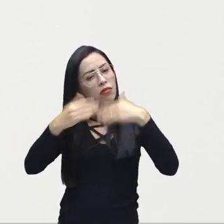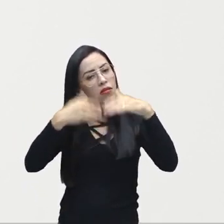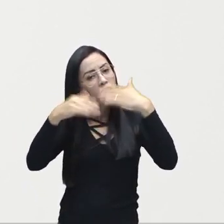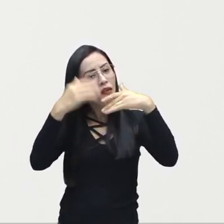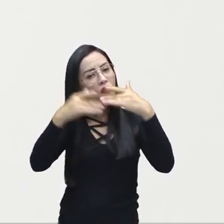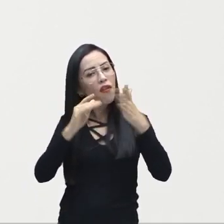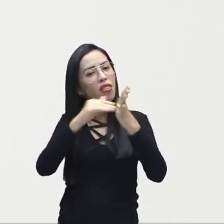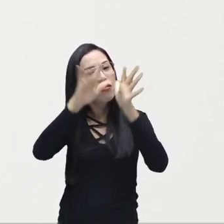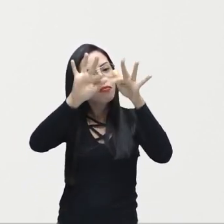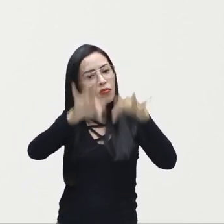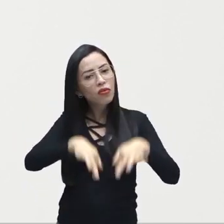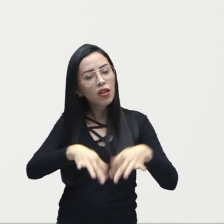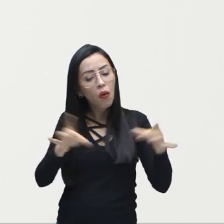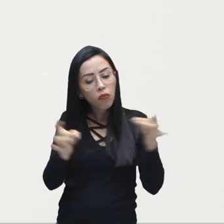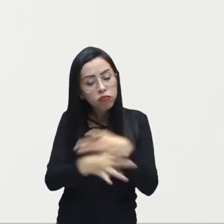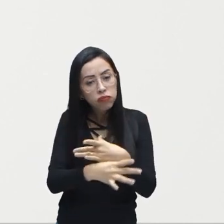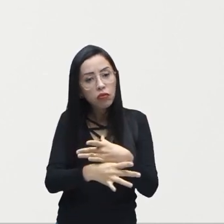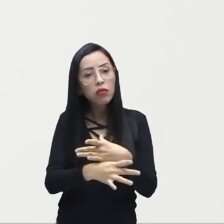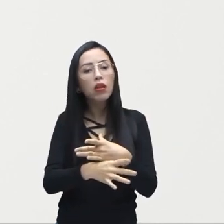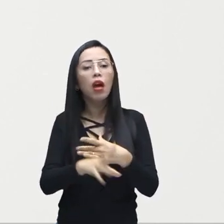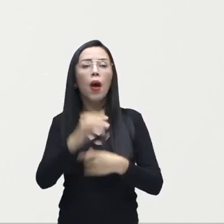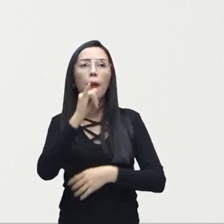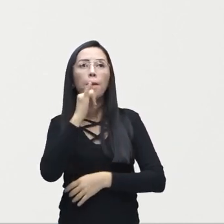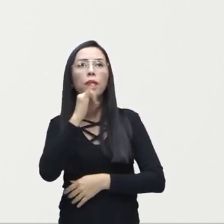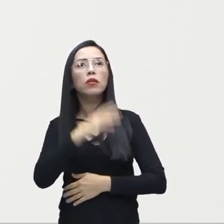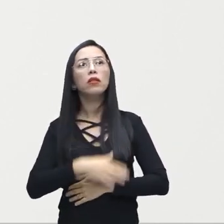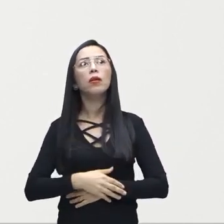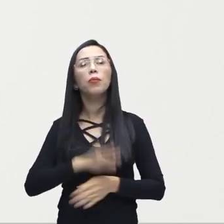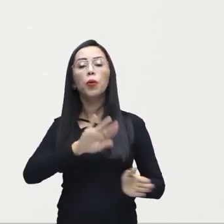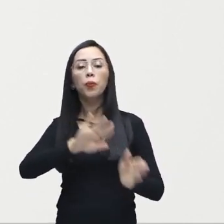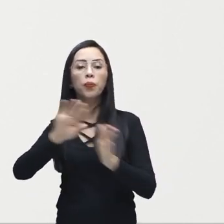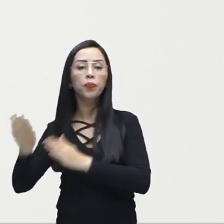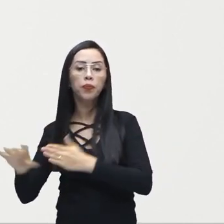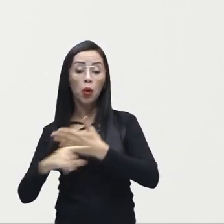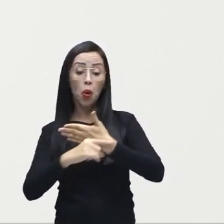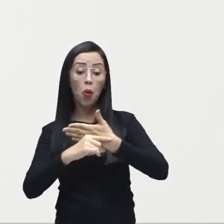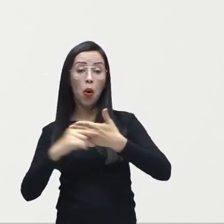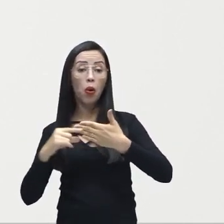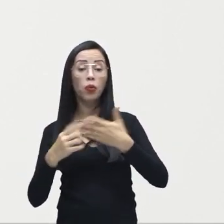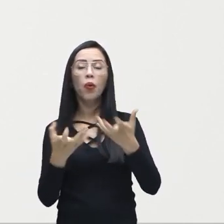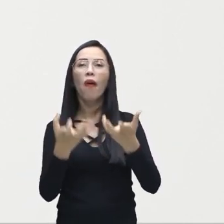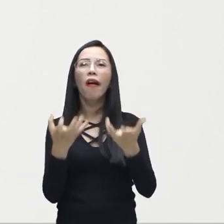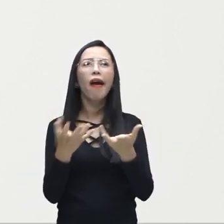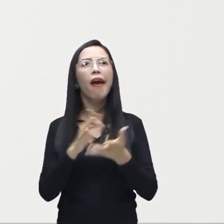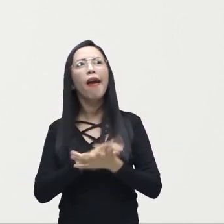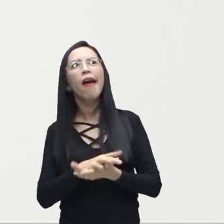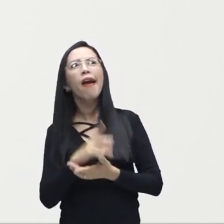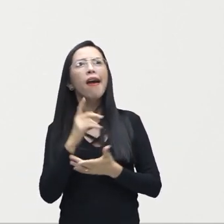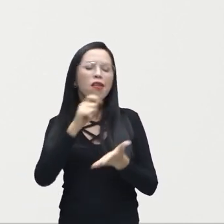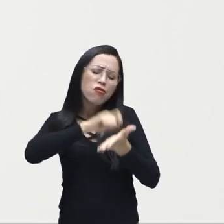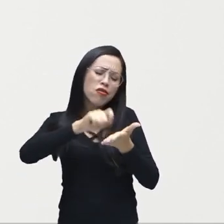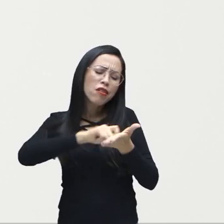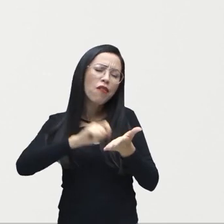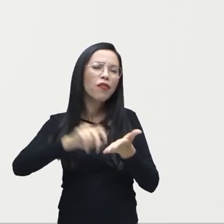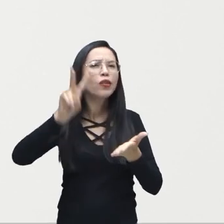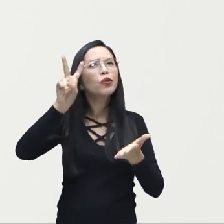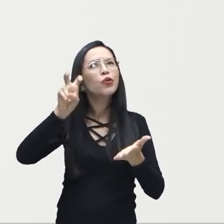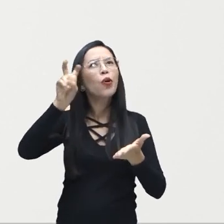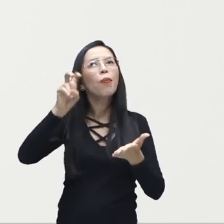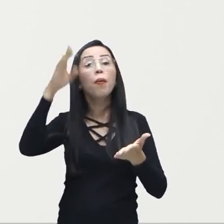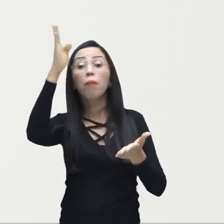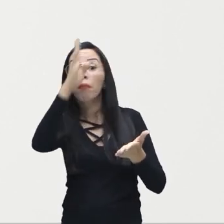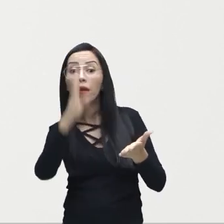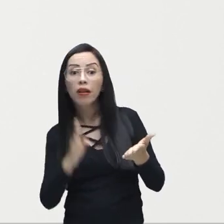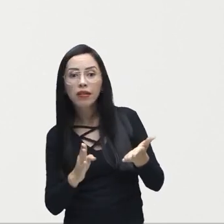quer escrever um texto sobre o Brasil, sobre temas relacionados ao